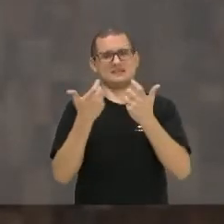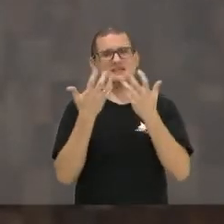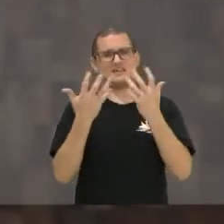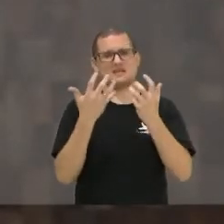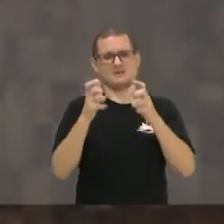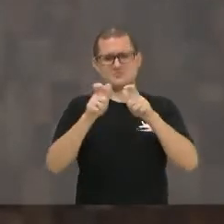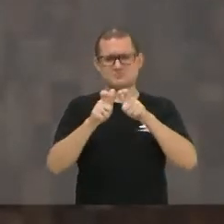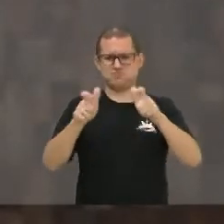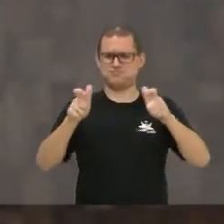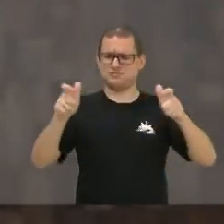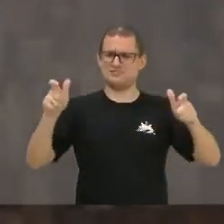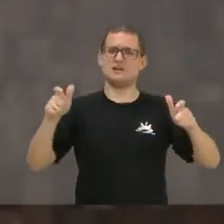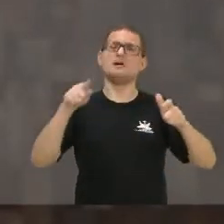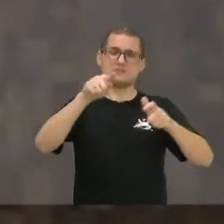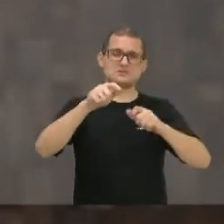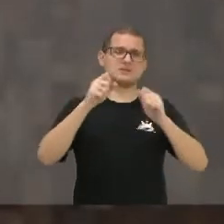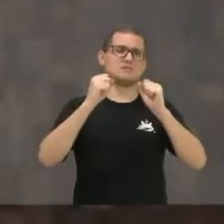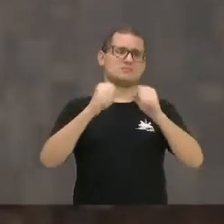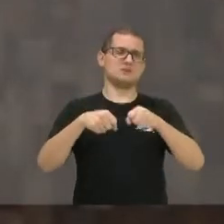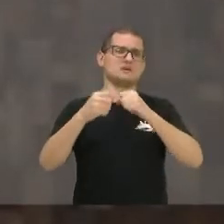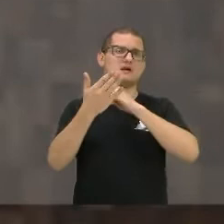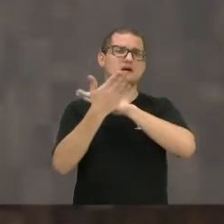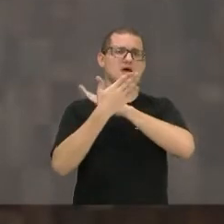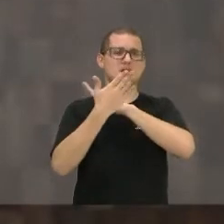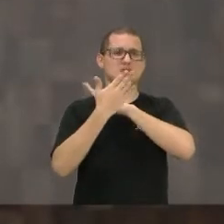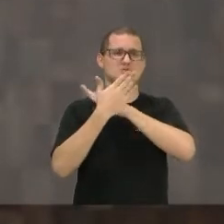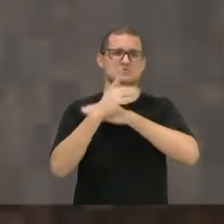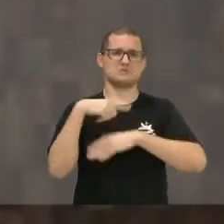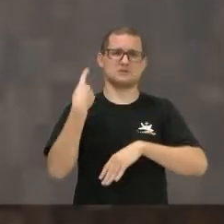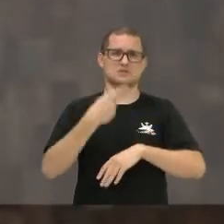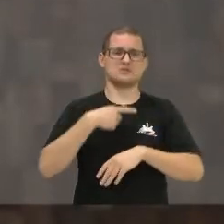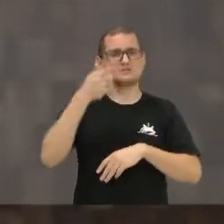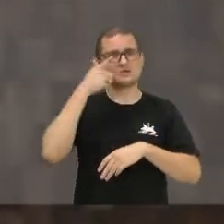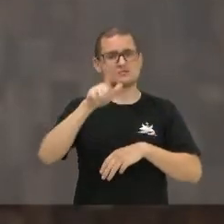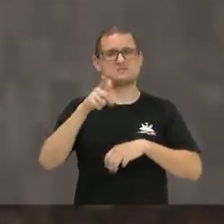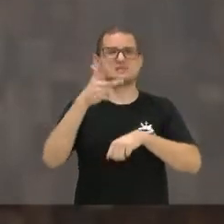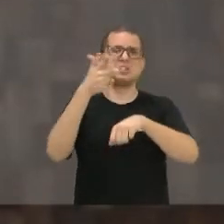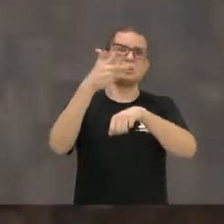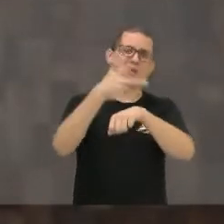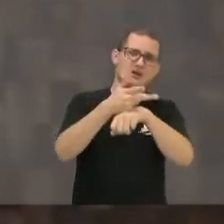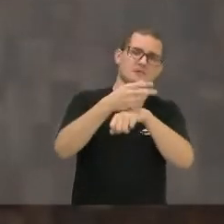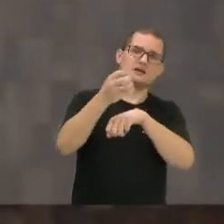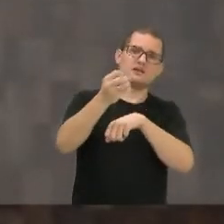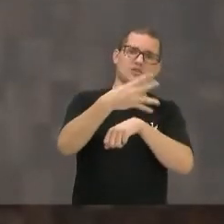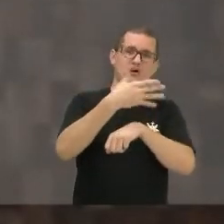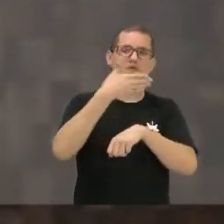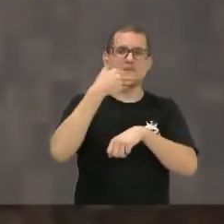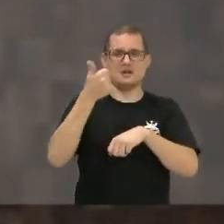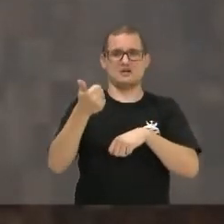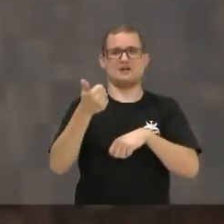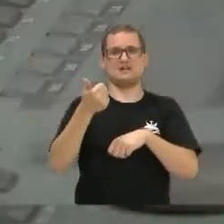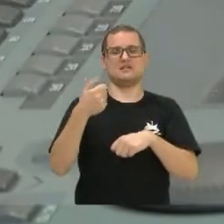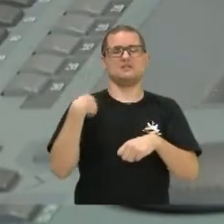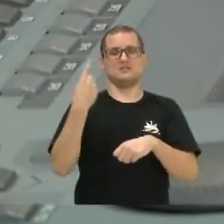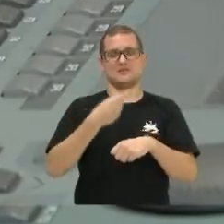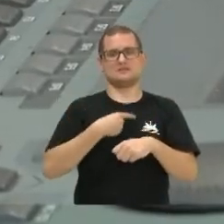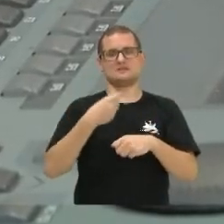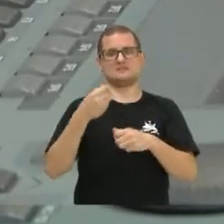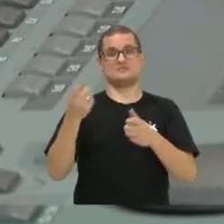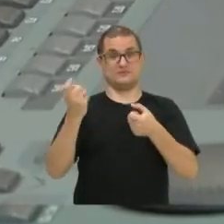nos ajude na melhoria dos nossos equipamentos na aquisição de novos equipamentos desde já deus te abençoe voltamos